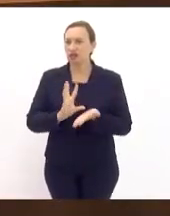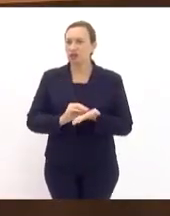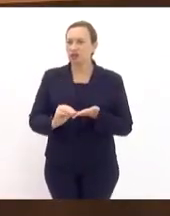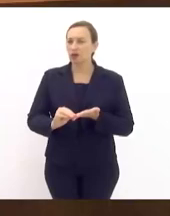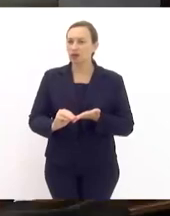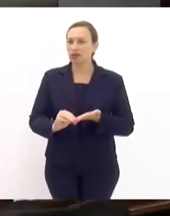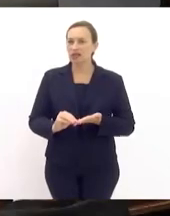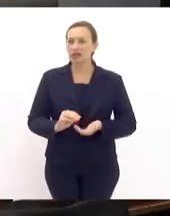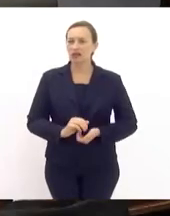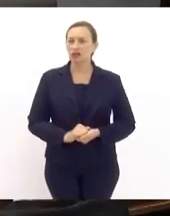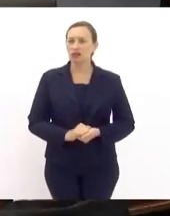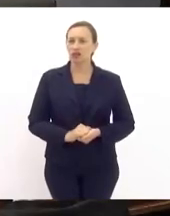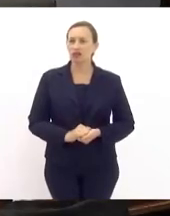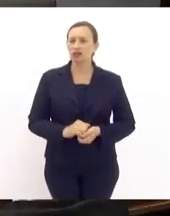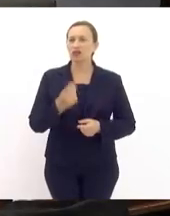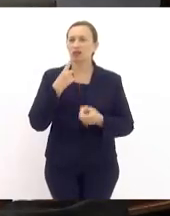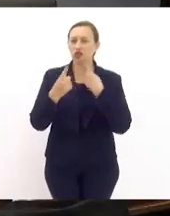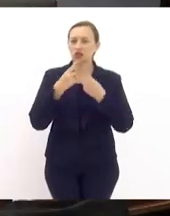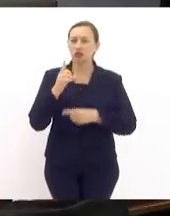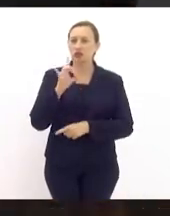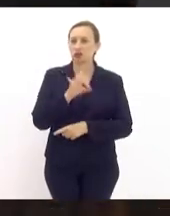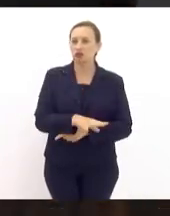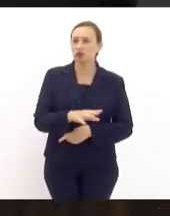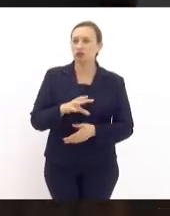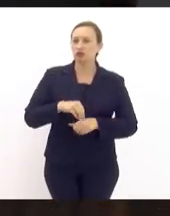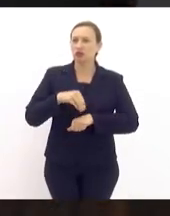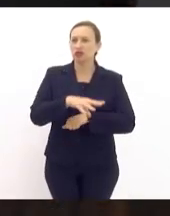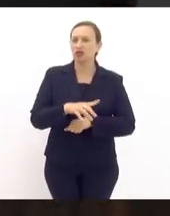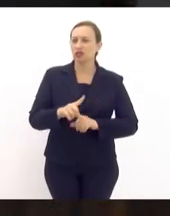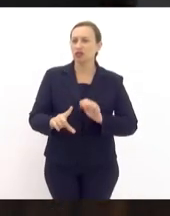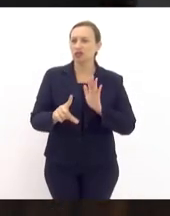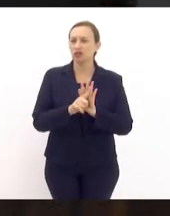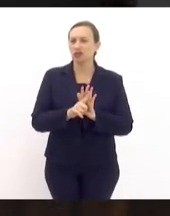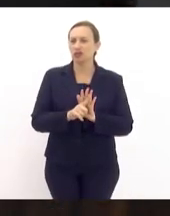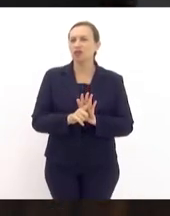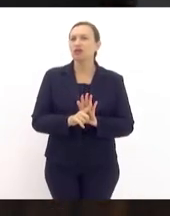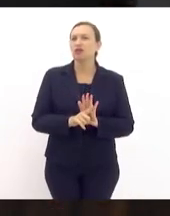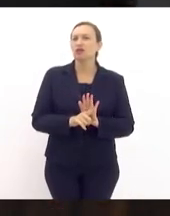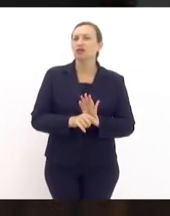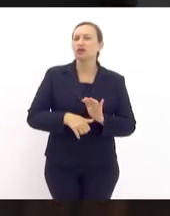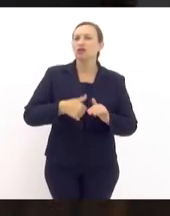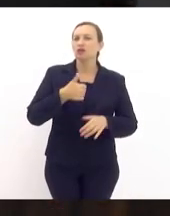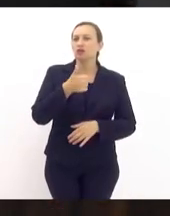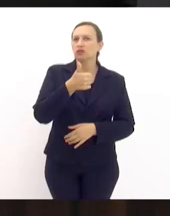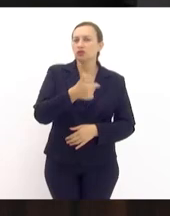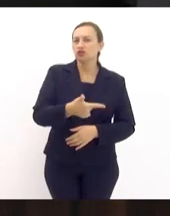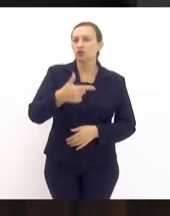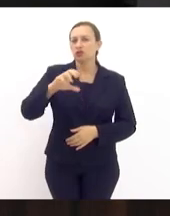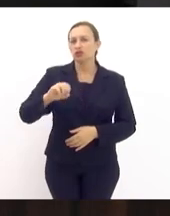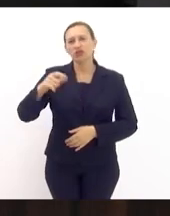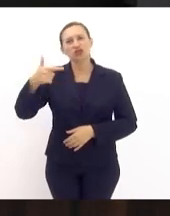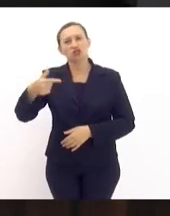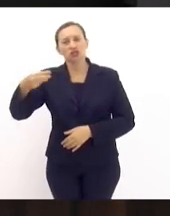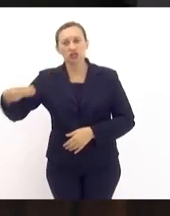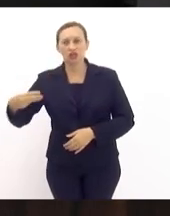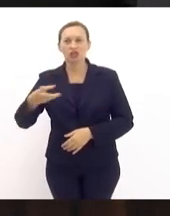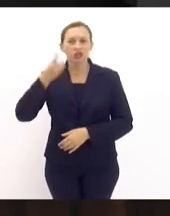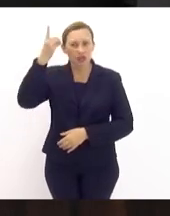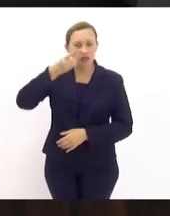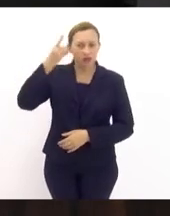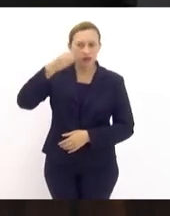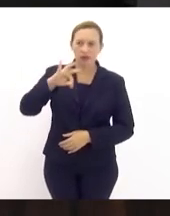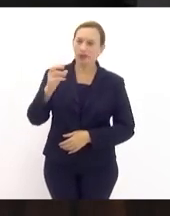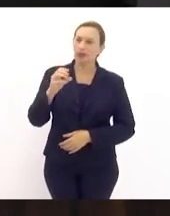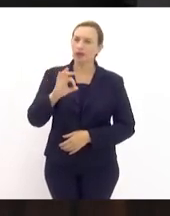deferido. Em discussão única, indicação legislativa número 1 de 2023, de autoria da deputada